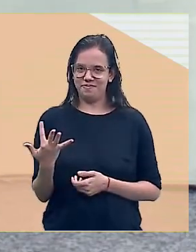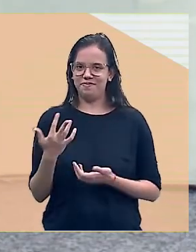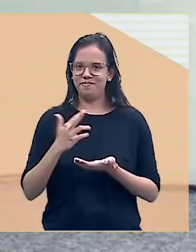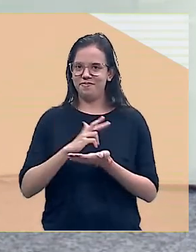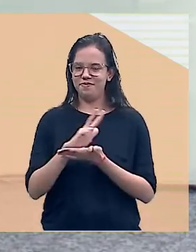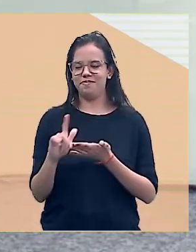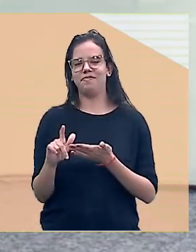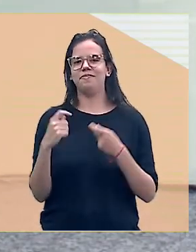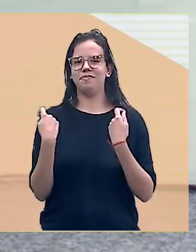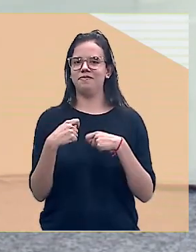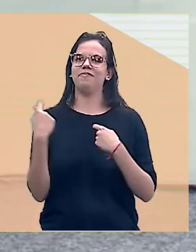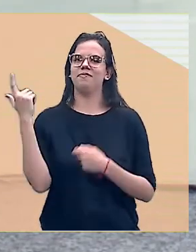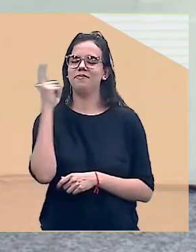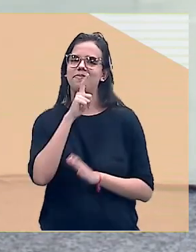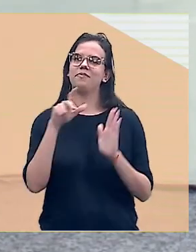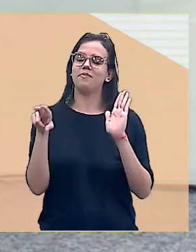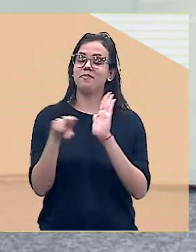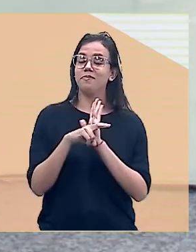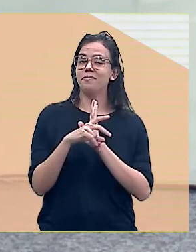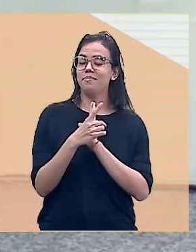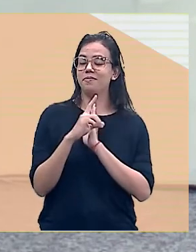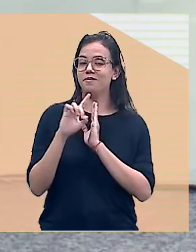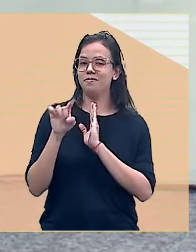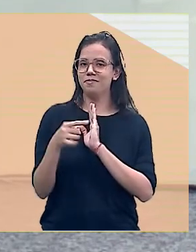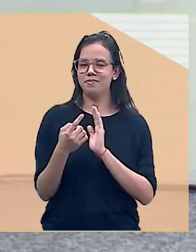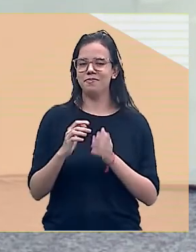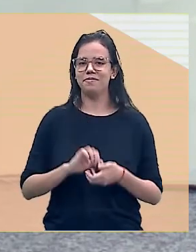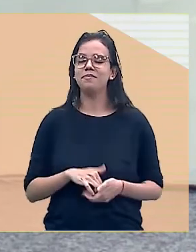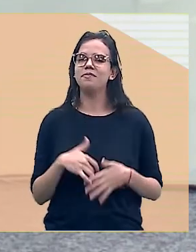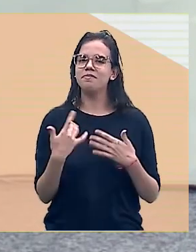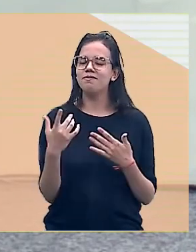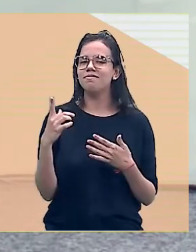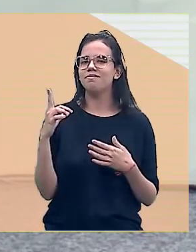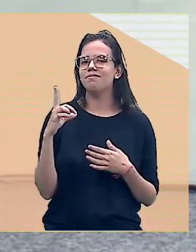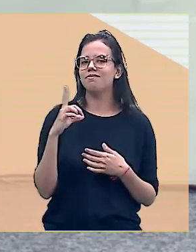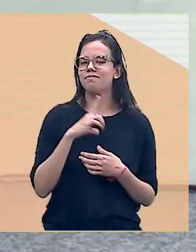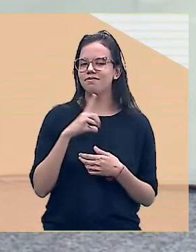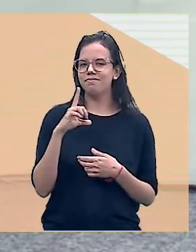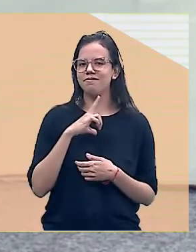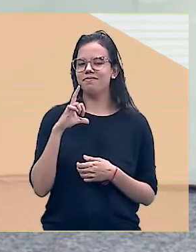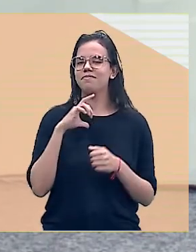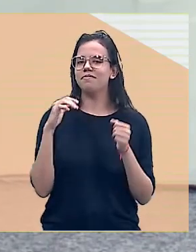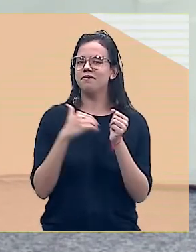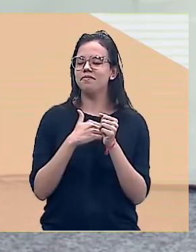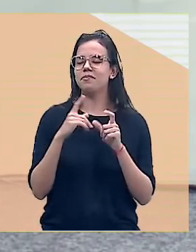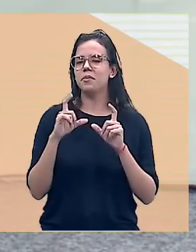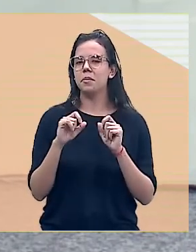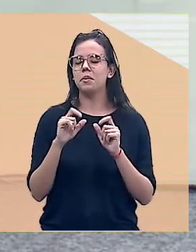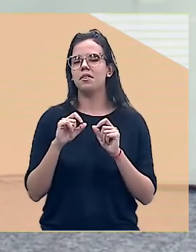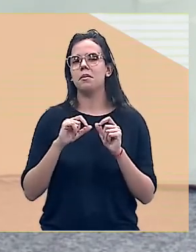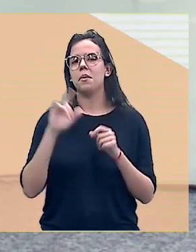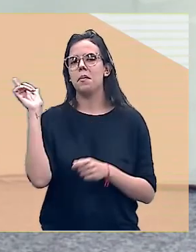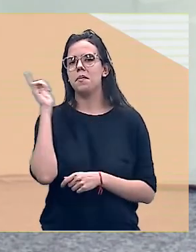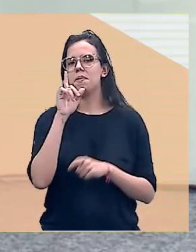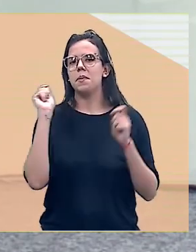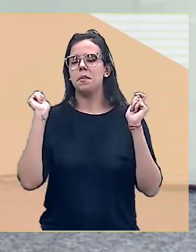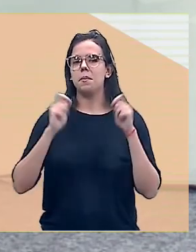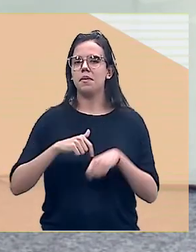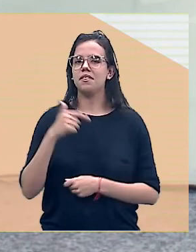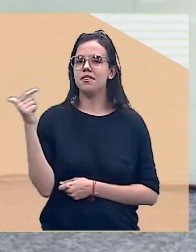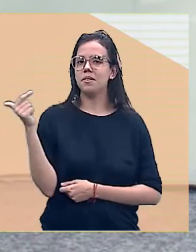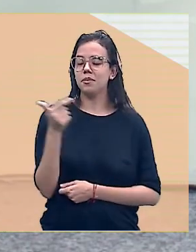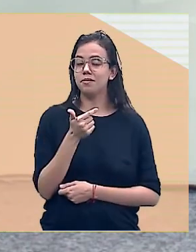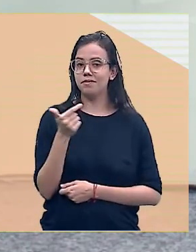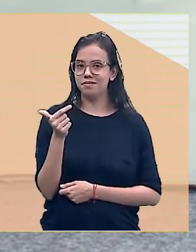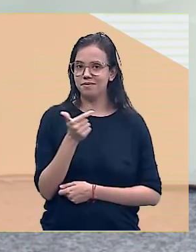Vamos lá gente existe uma Mística em torno do Repertório muito grande para a finalidade de competência 2 para a